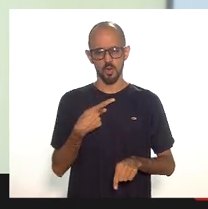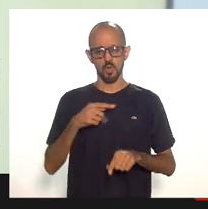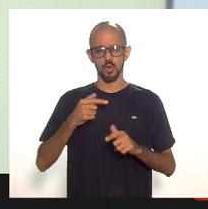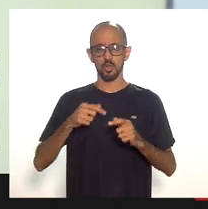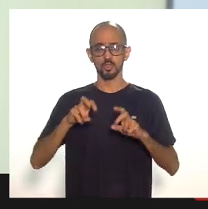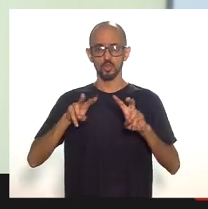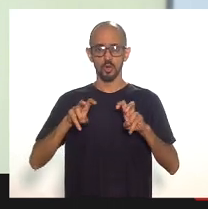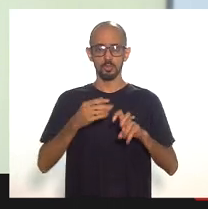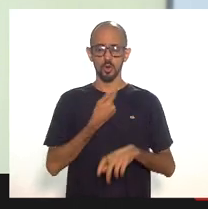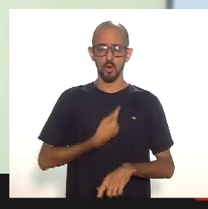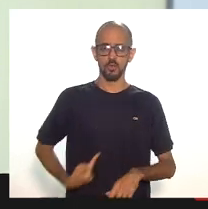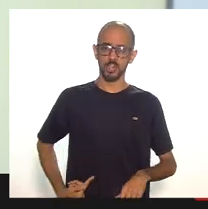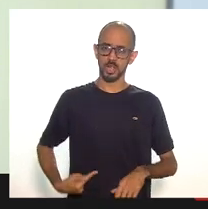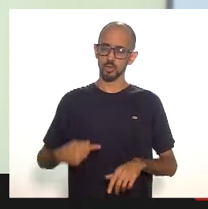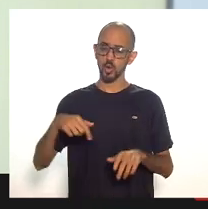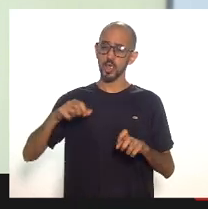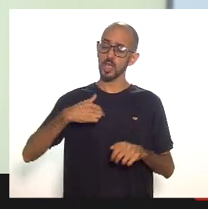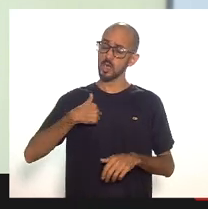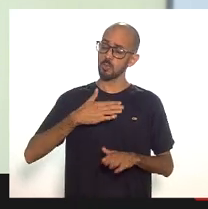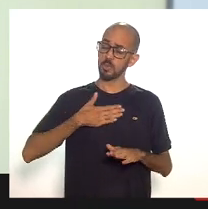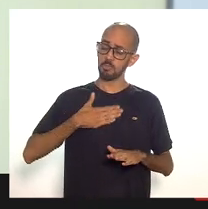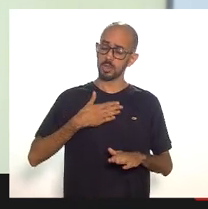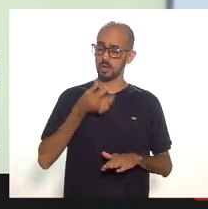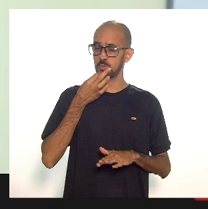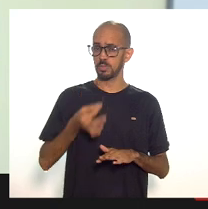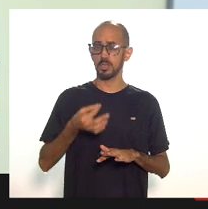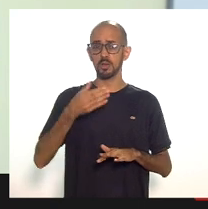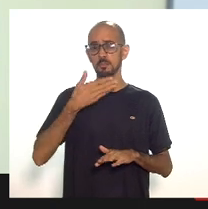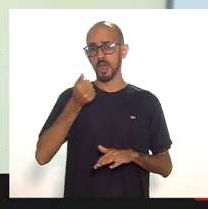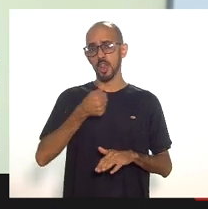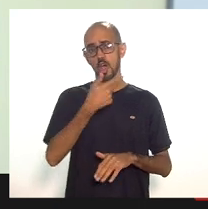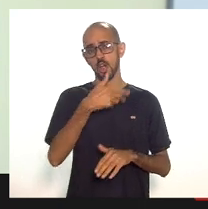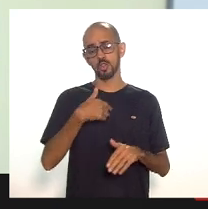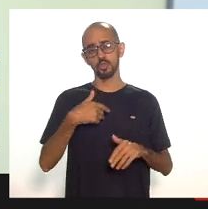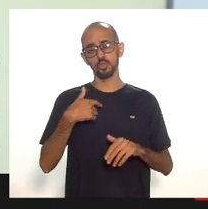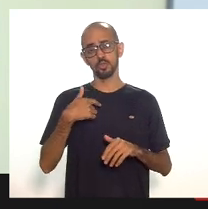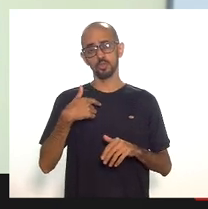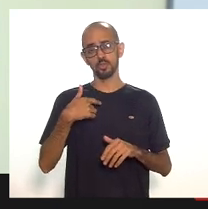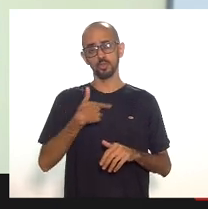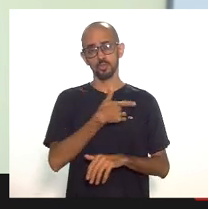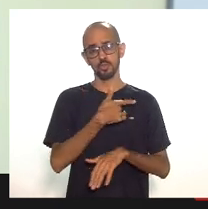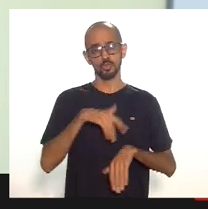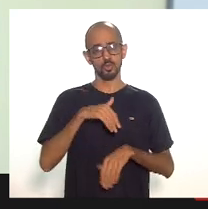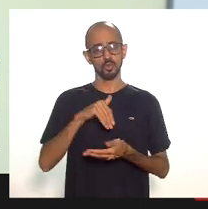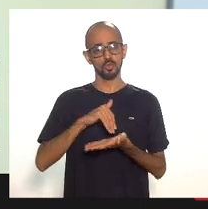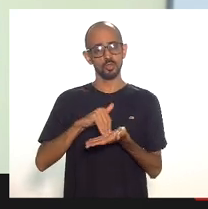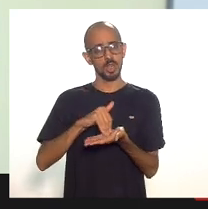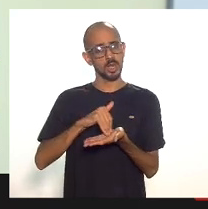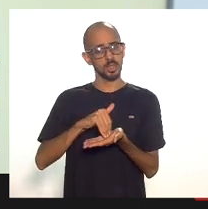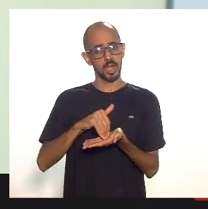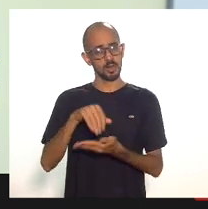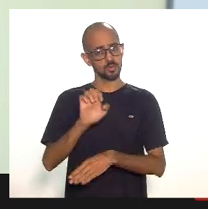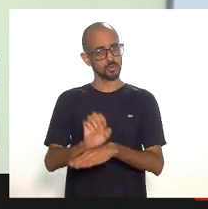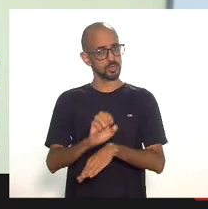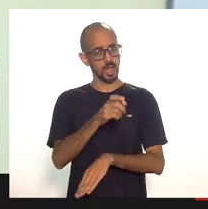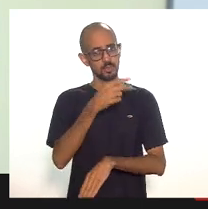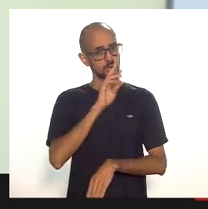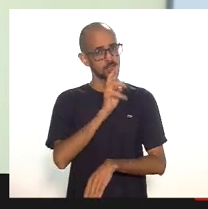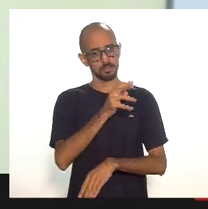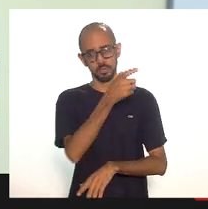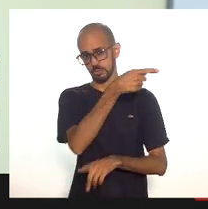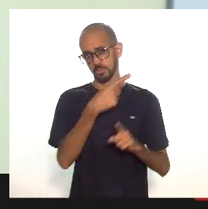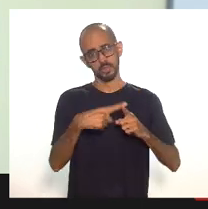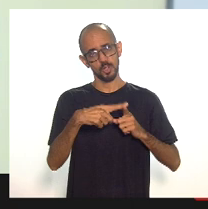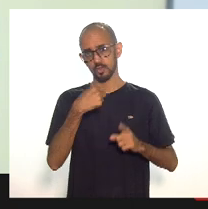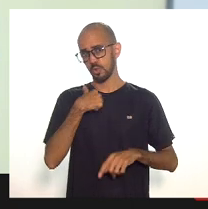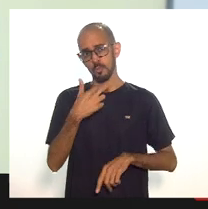anunciou, eu prefiro que o próprio secretário estadual se manifeste, tendo em vista que eu não posso falar sobre o que o